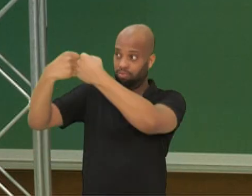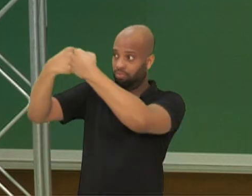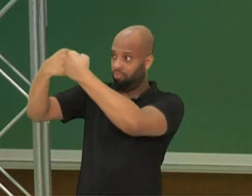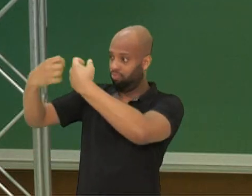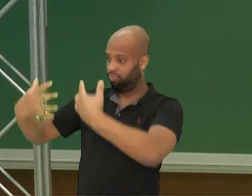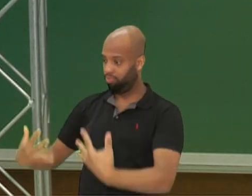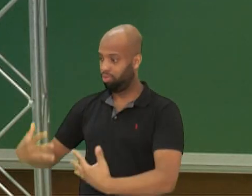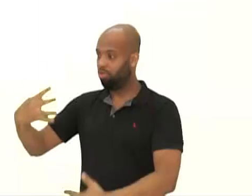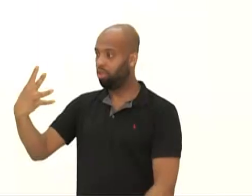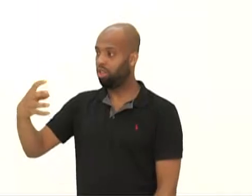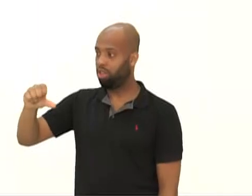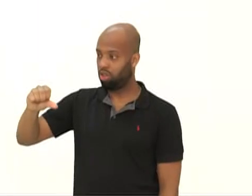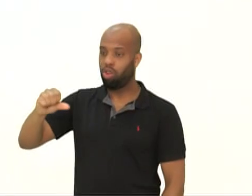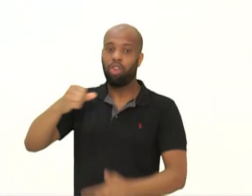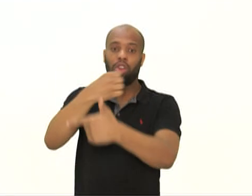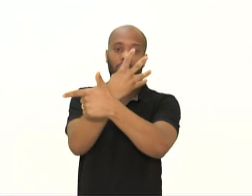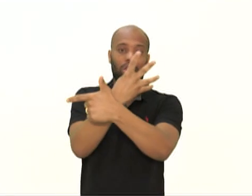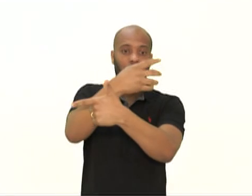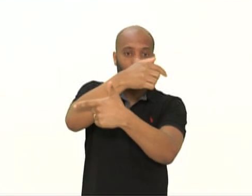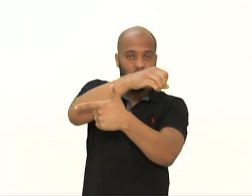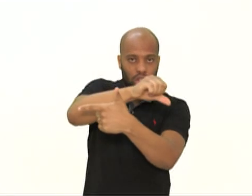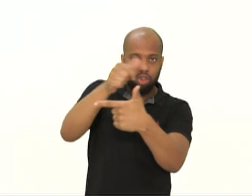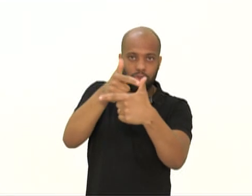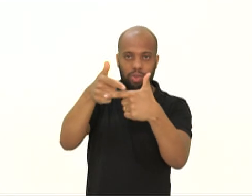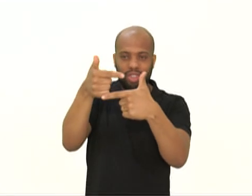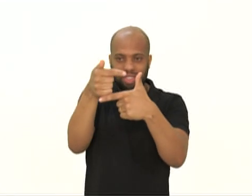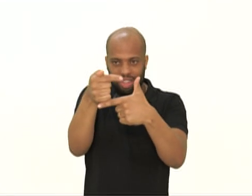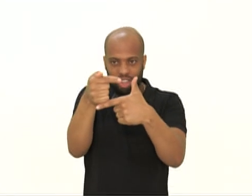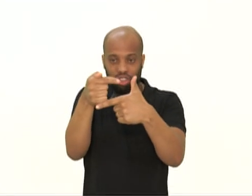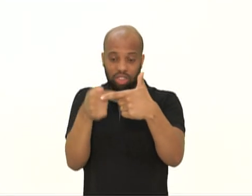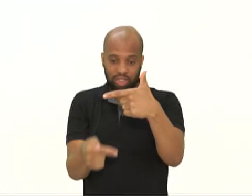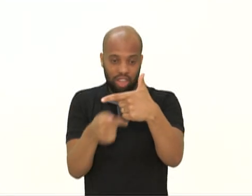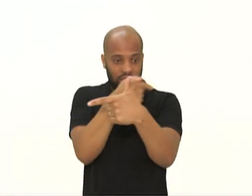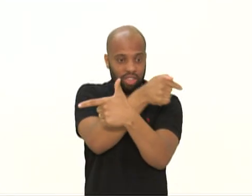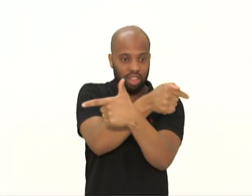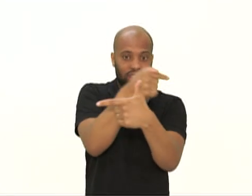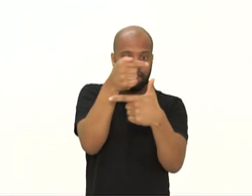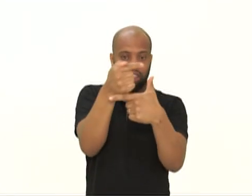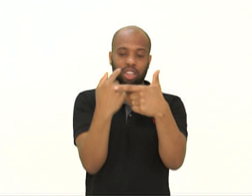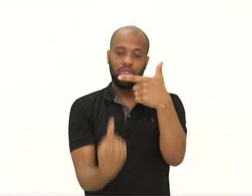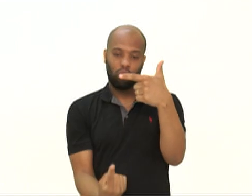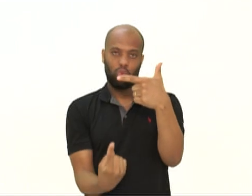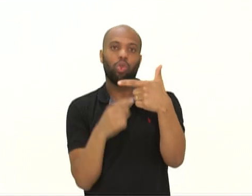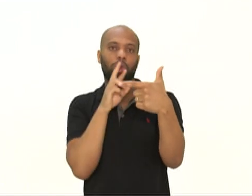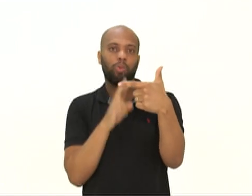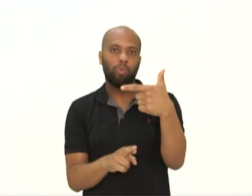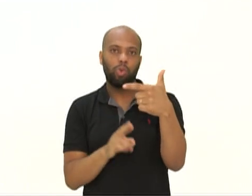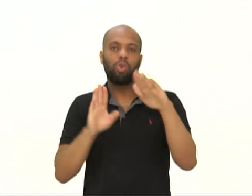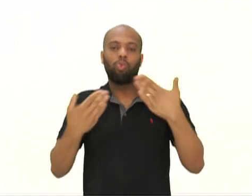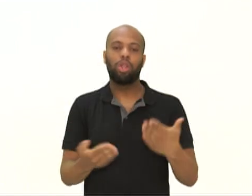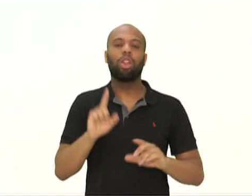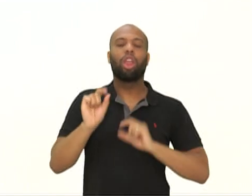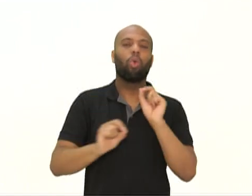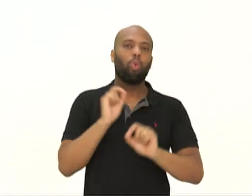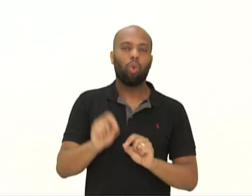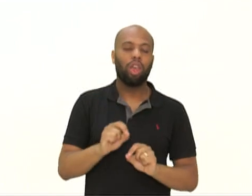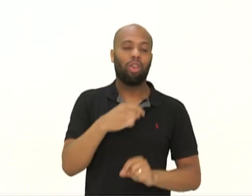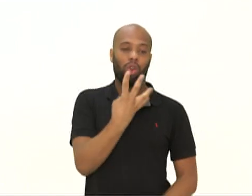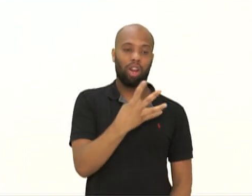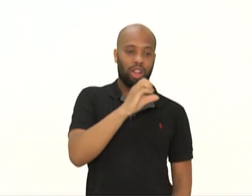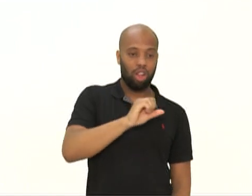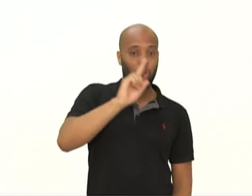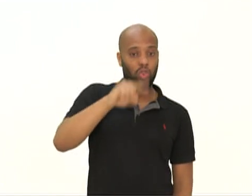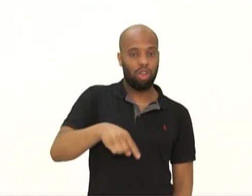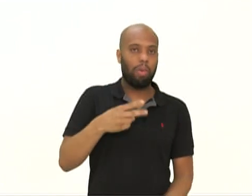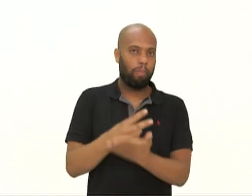gente reescreve a potência que está no denominador, escreve no numerador como 7 elevado